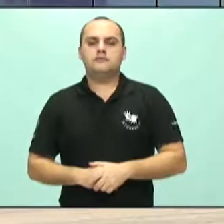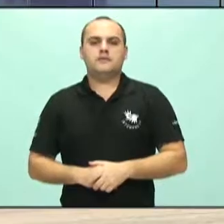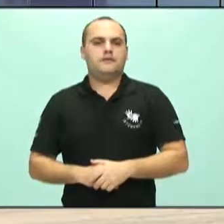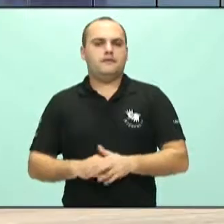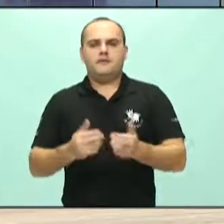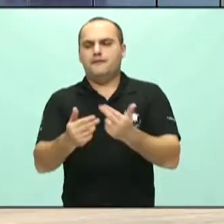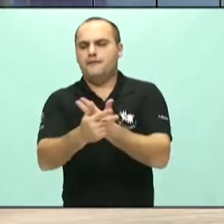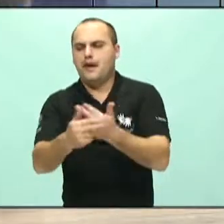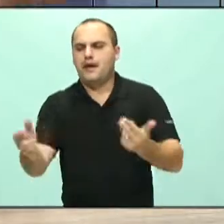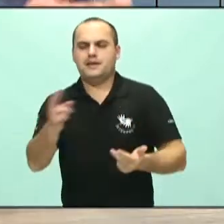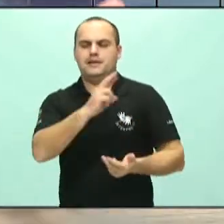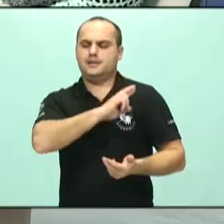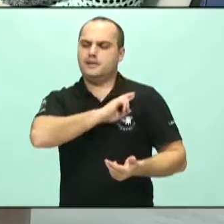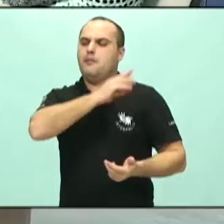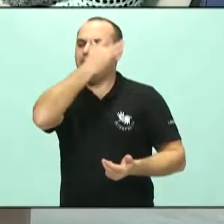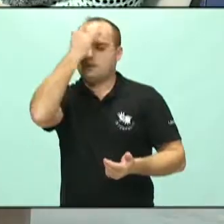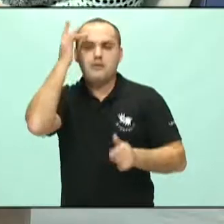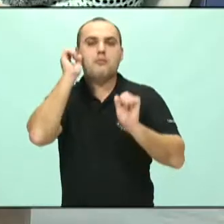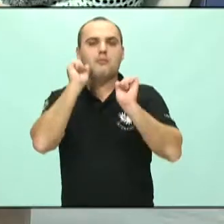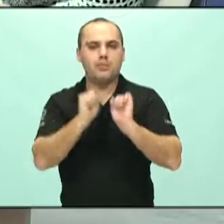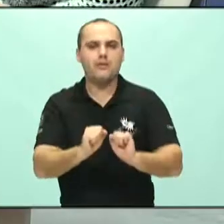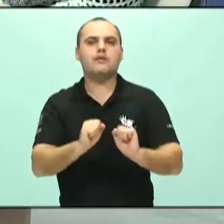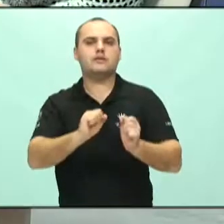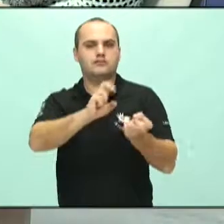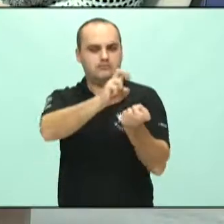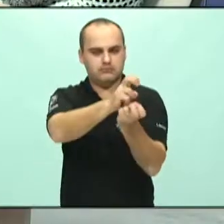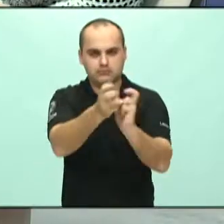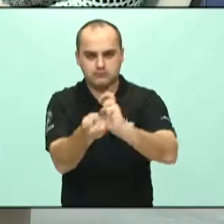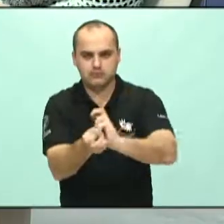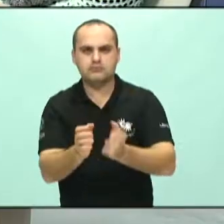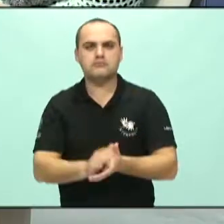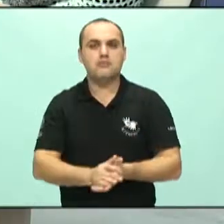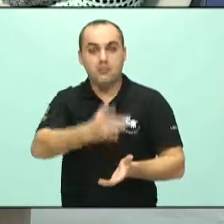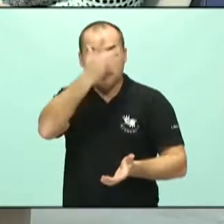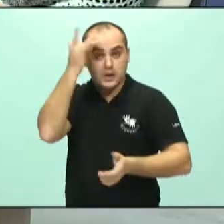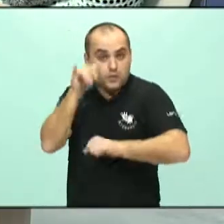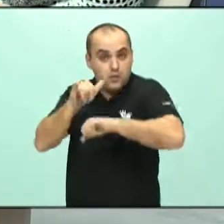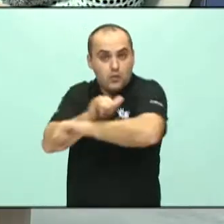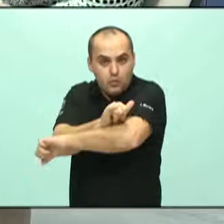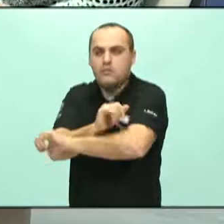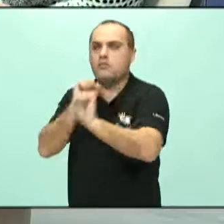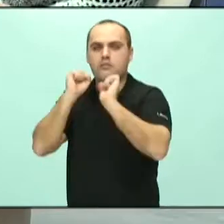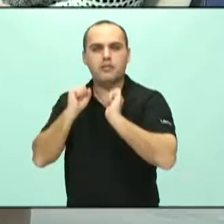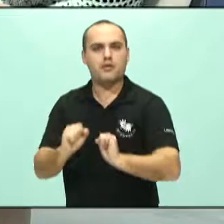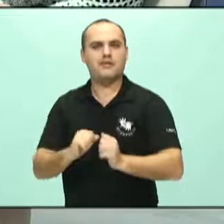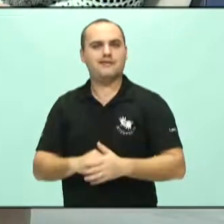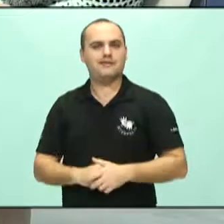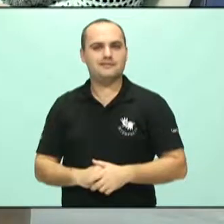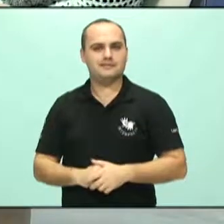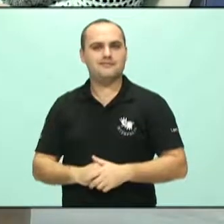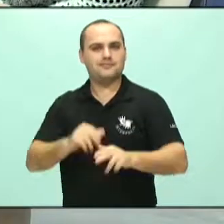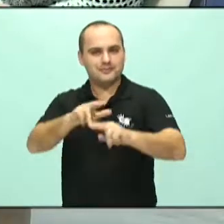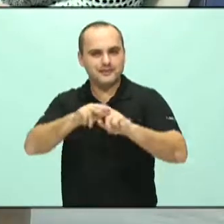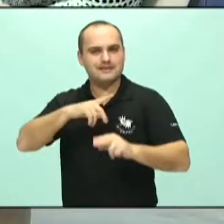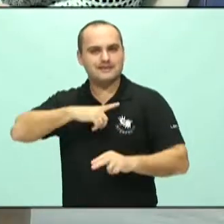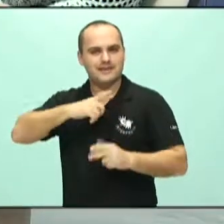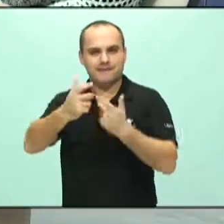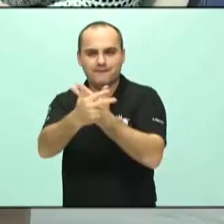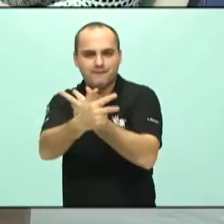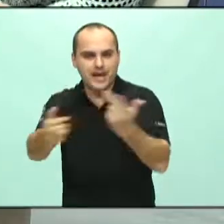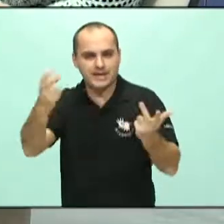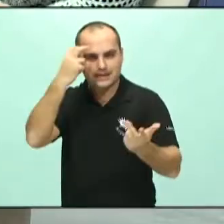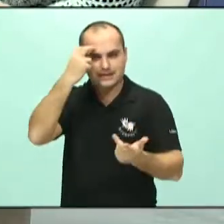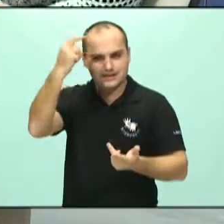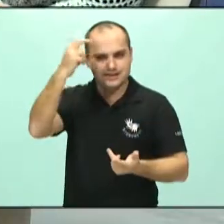várias religiões, o pessoal de várias formas físicas, o gordinho, é aí que entra as múltiplas inteligências de Gardner dentro da